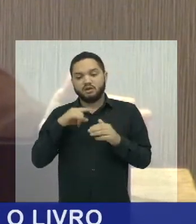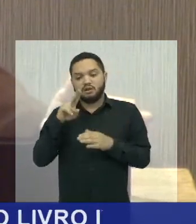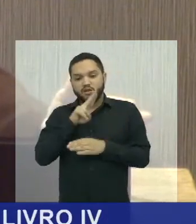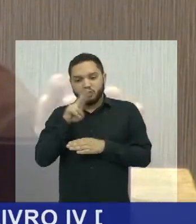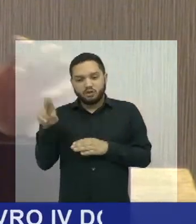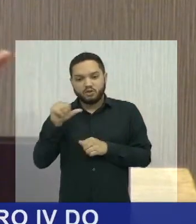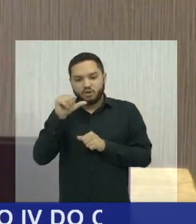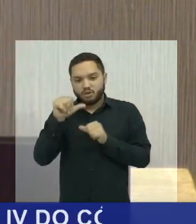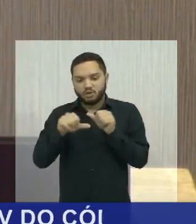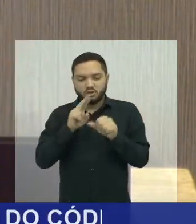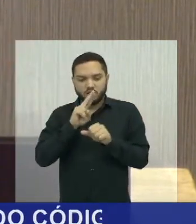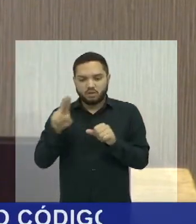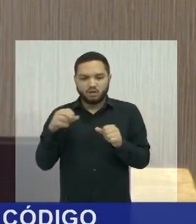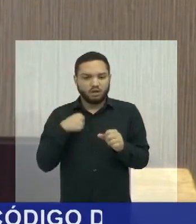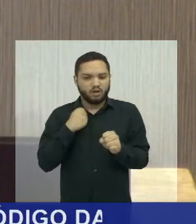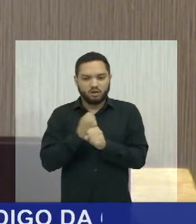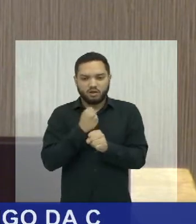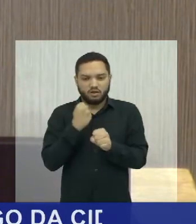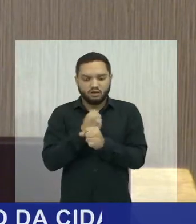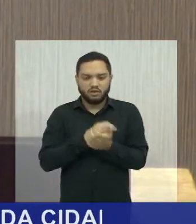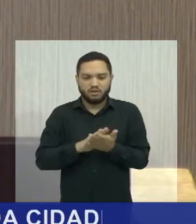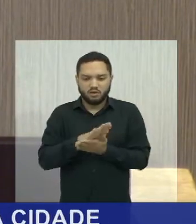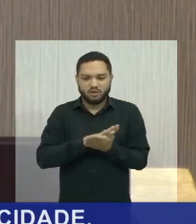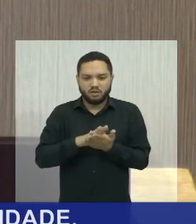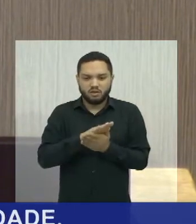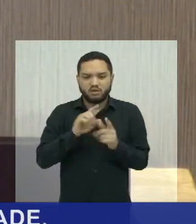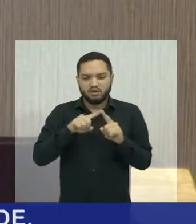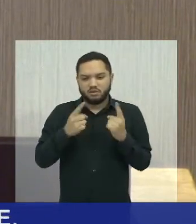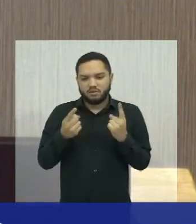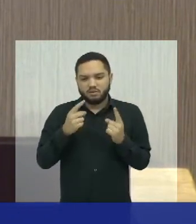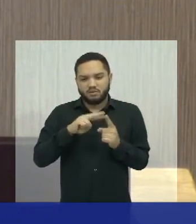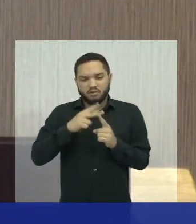da escola. Eu não construí nada, mas ele aumentou, gente, eu não sei como.